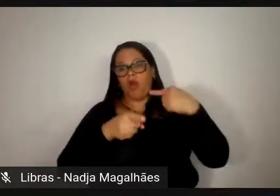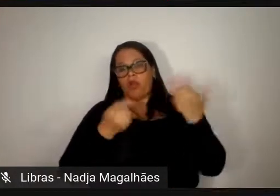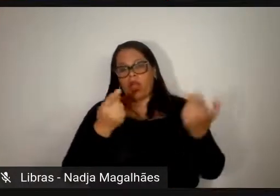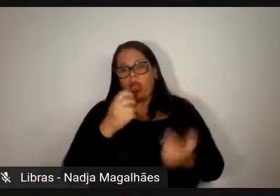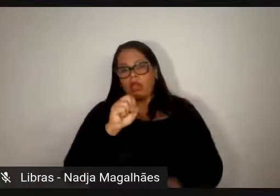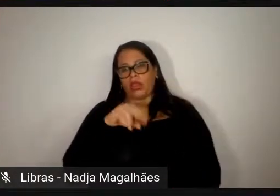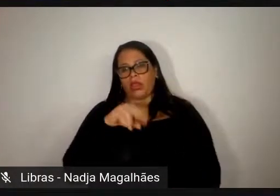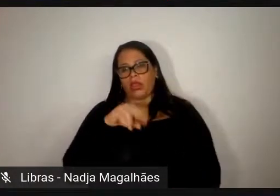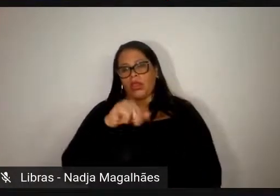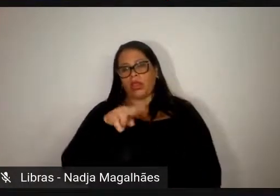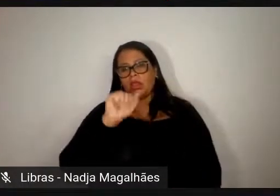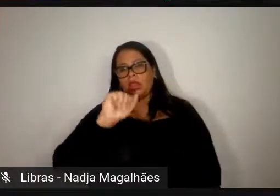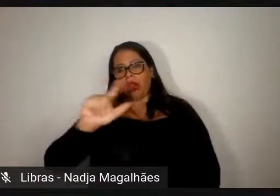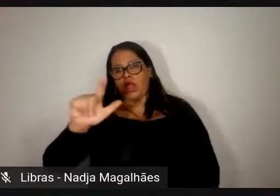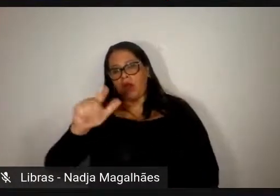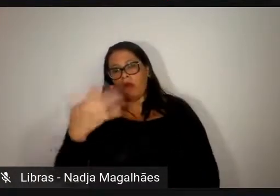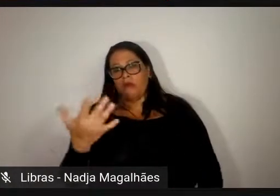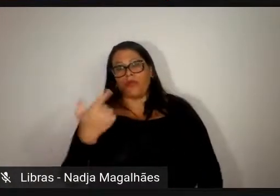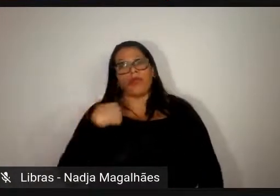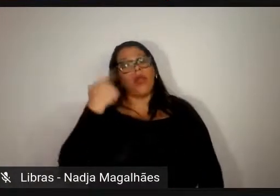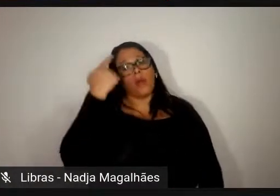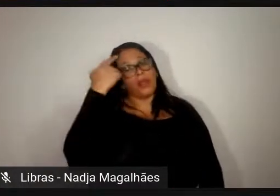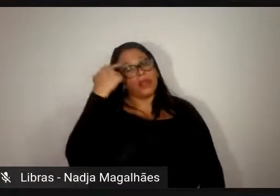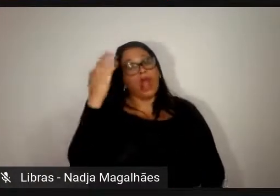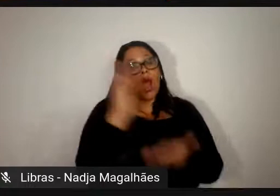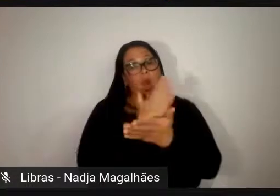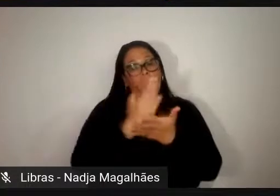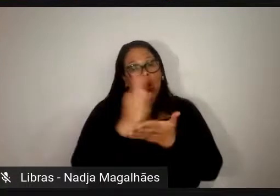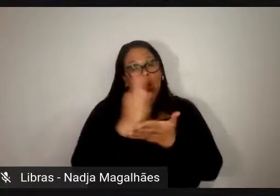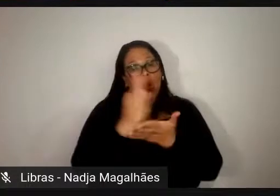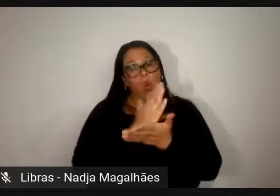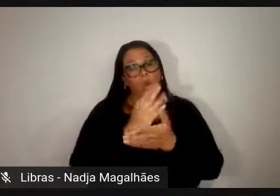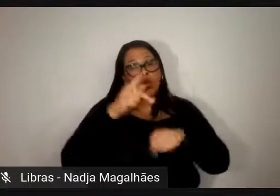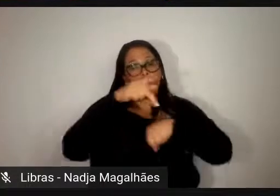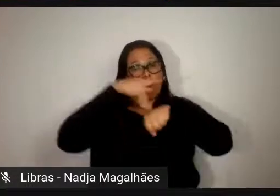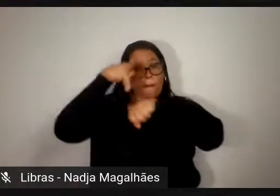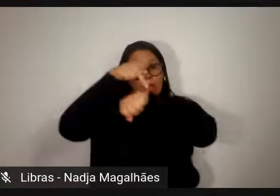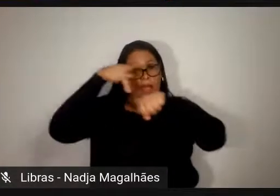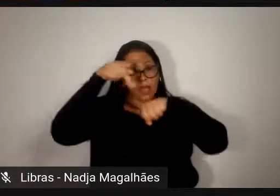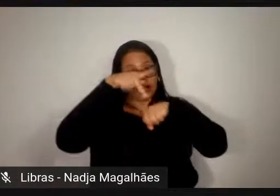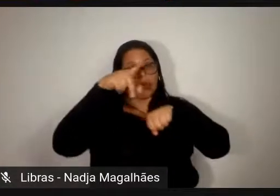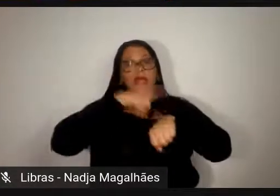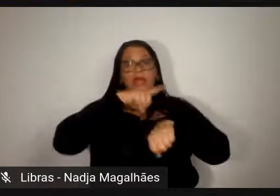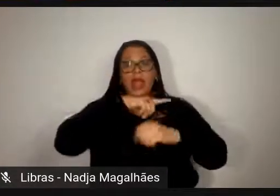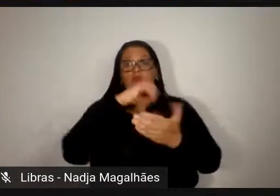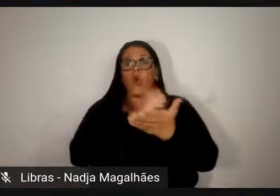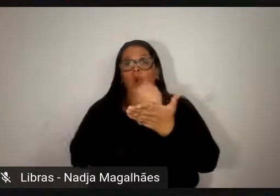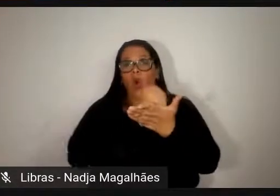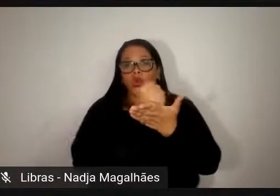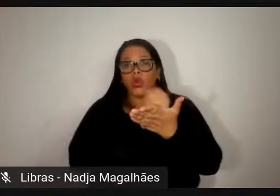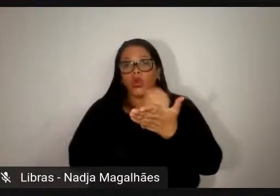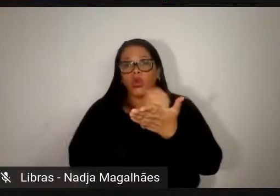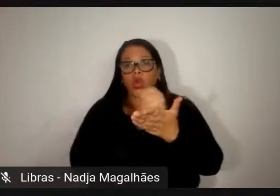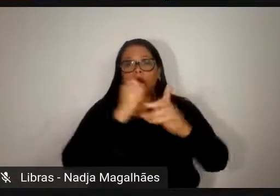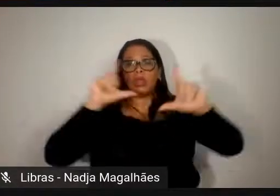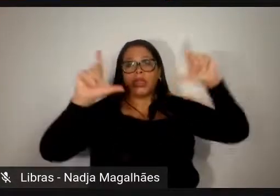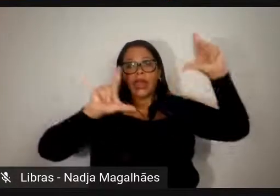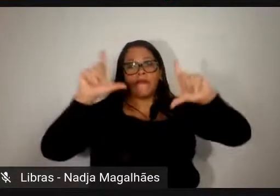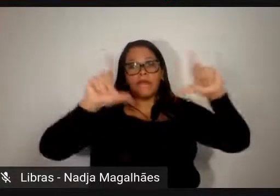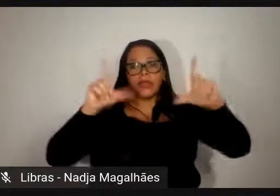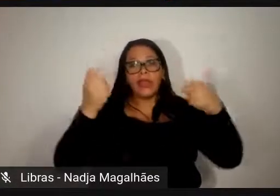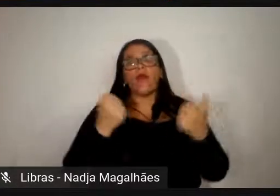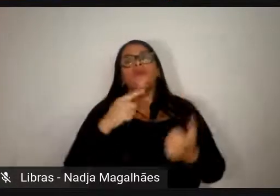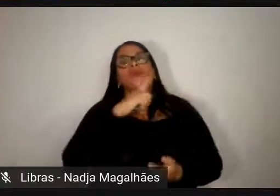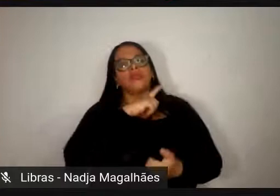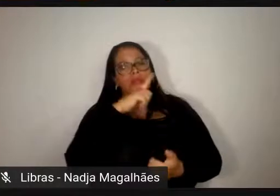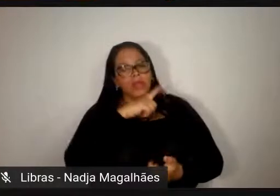foi né, revelado que boa parte dos parlamentos, eles têm o controle sobre o sinal que é transmitido,